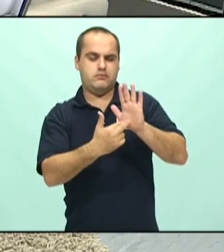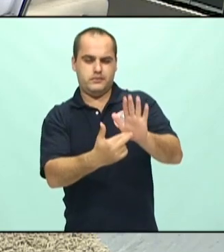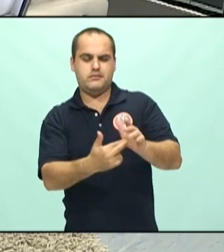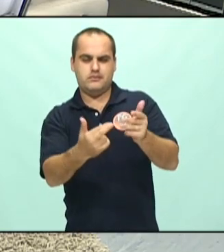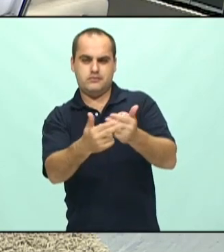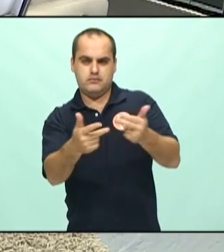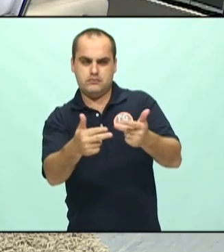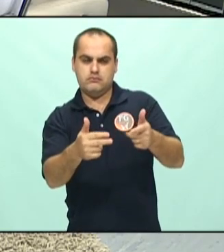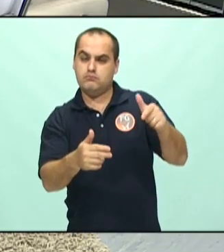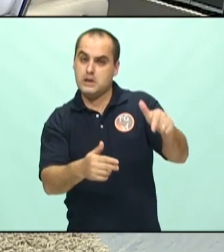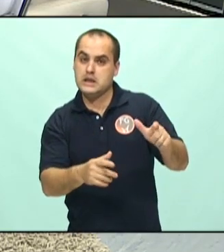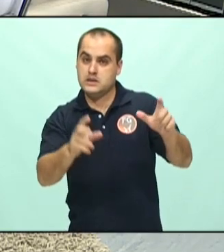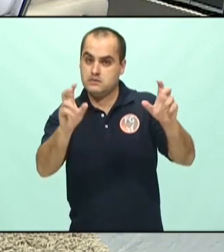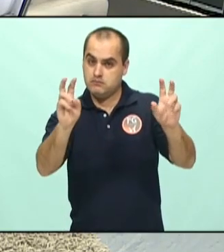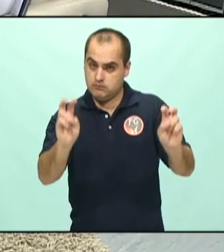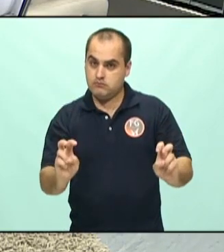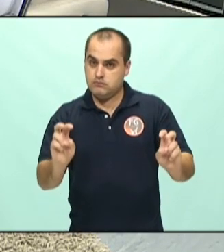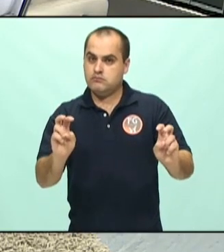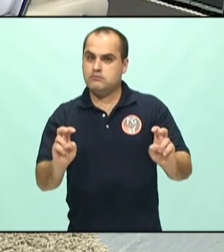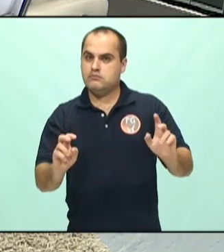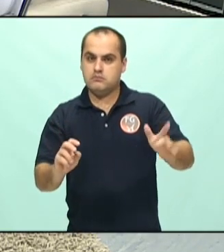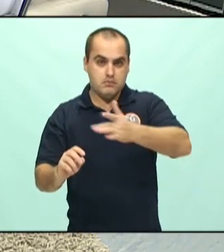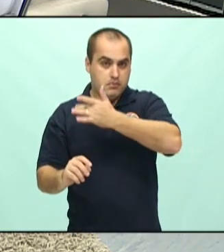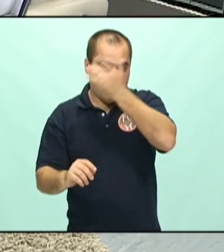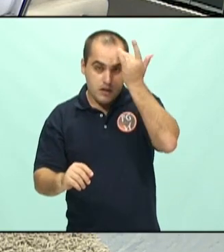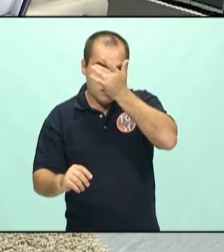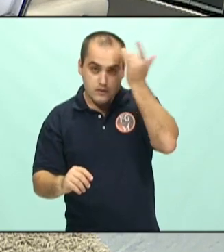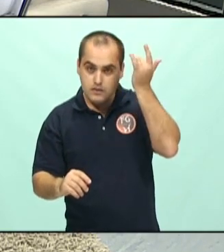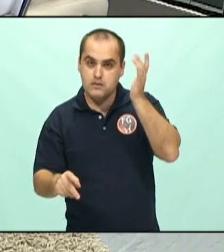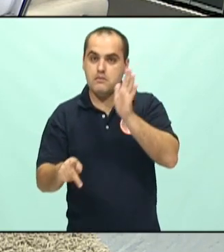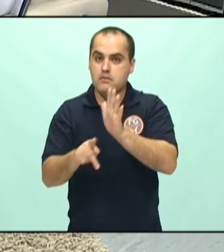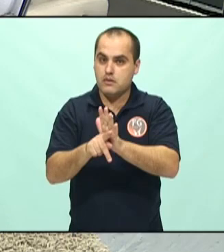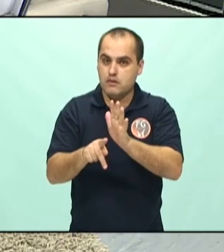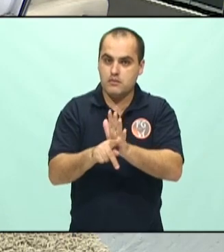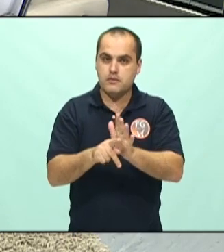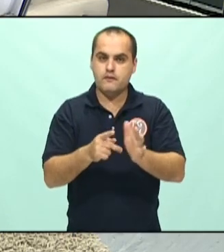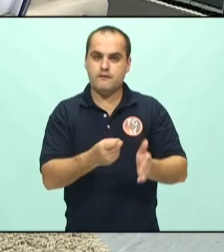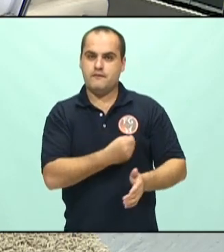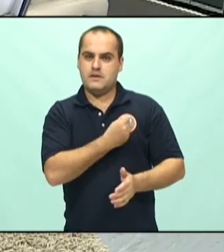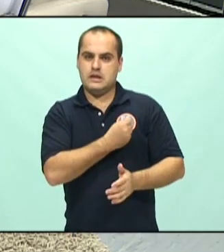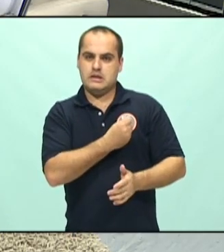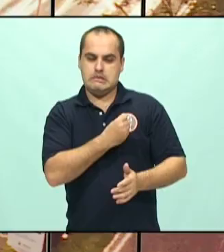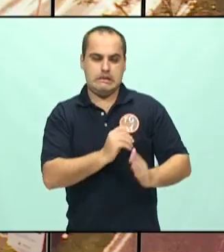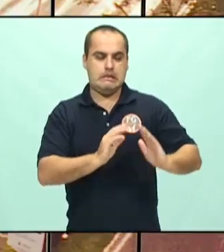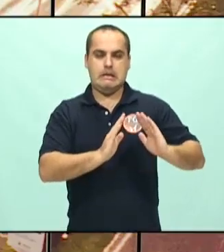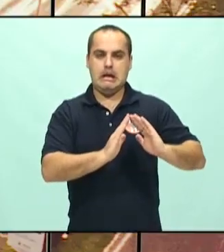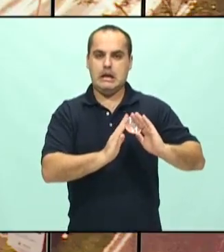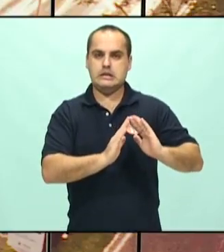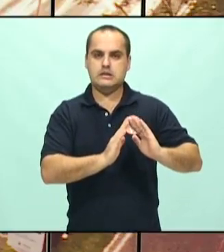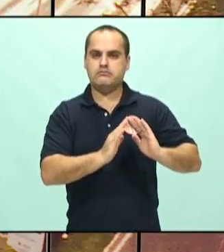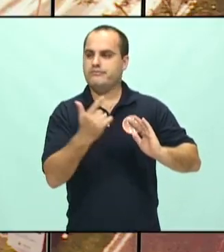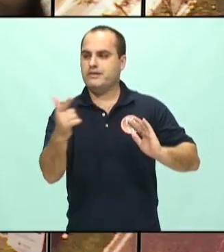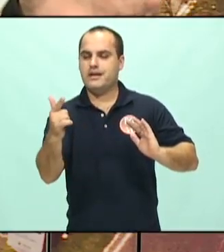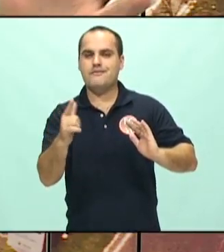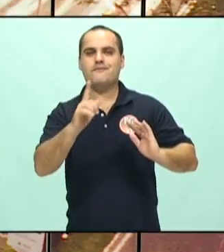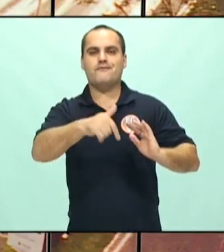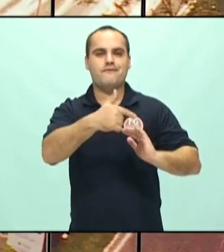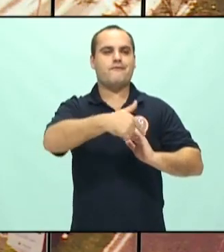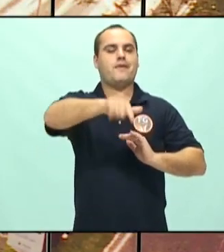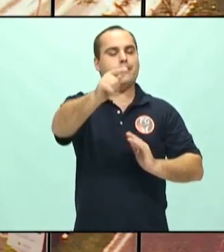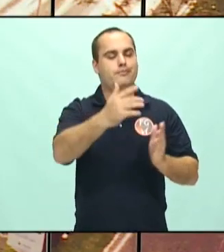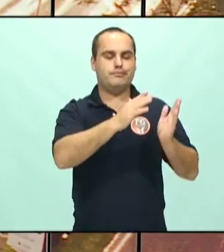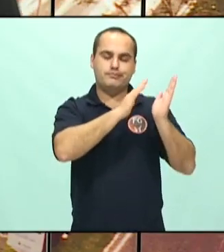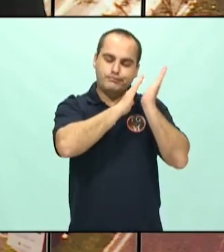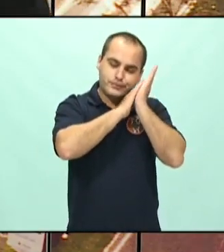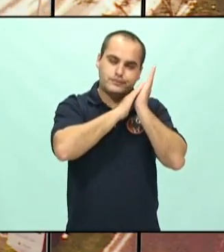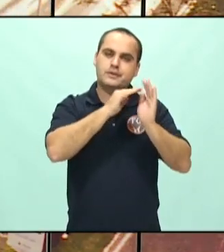sobre essa situação de pessoas vivendo nas ruas de itajaí tá até não é simplesmente não pega